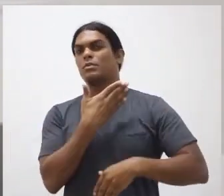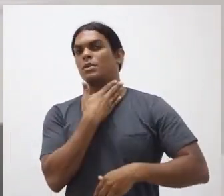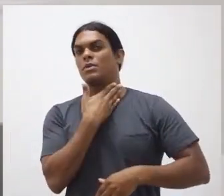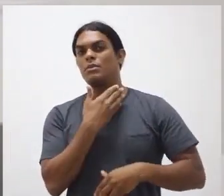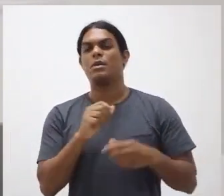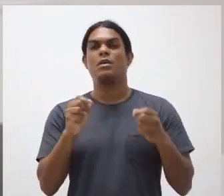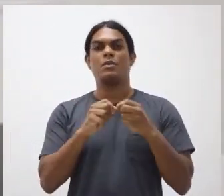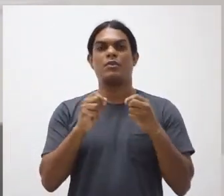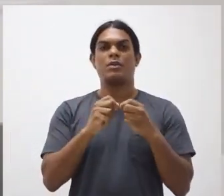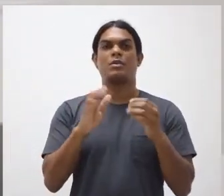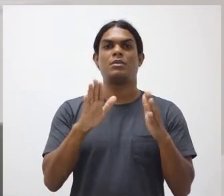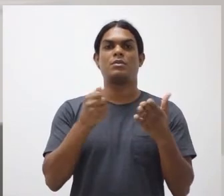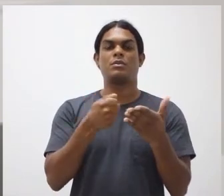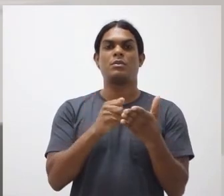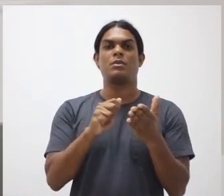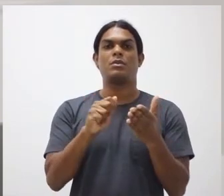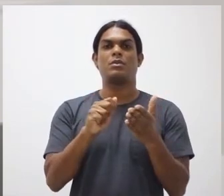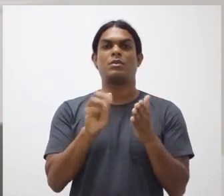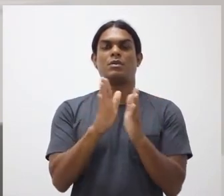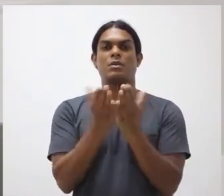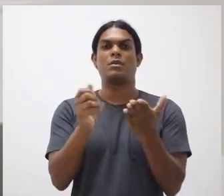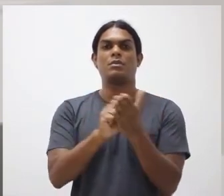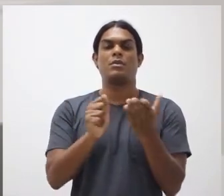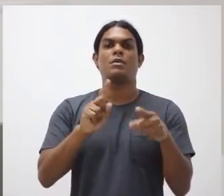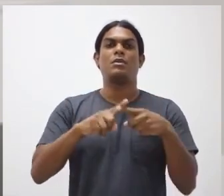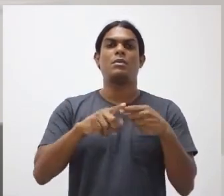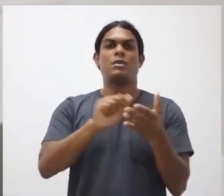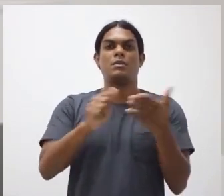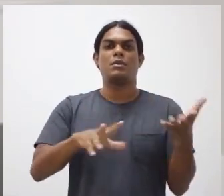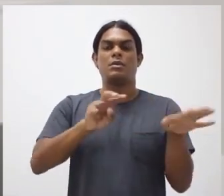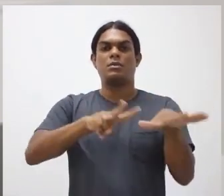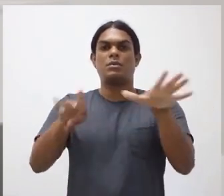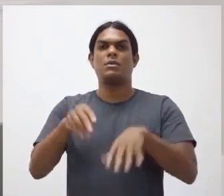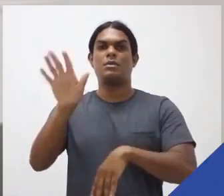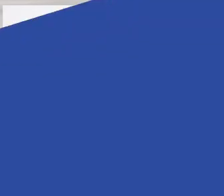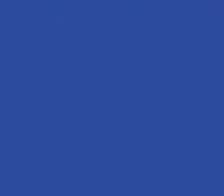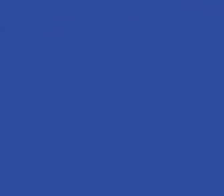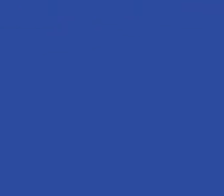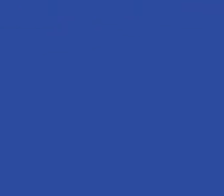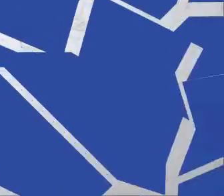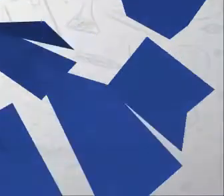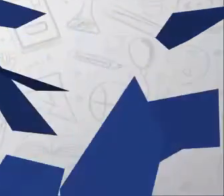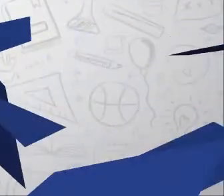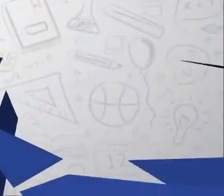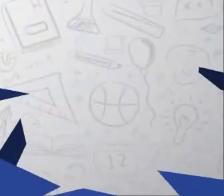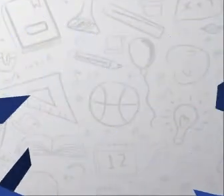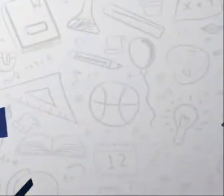fóruns, façam a aula-atividade e também a atividade semanal. Até mais!